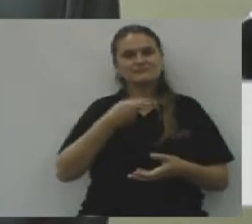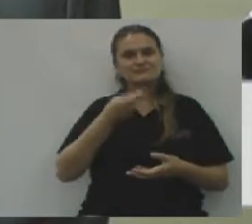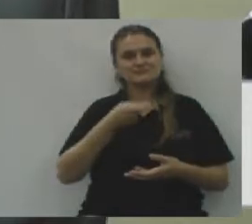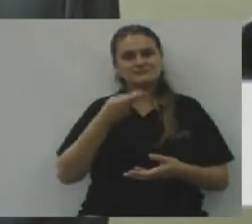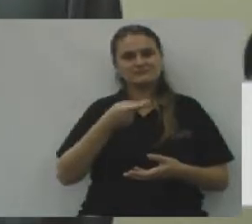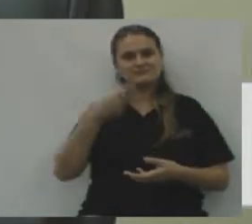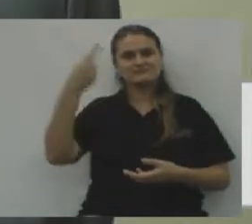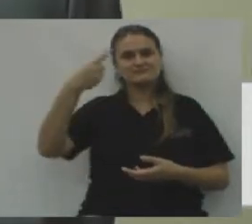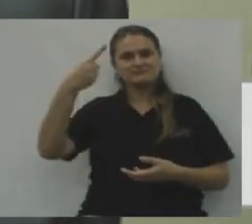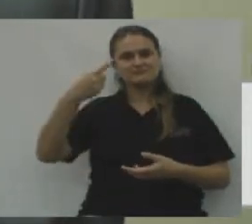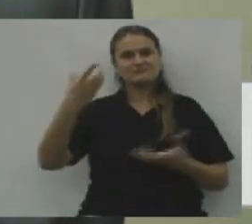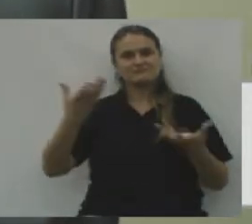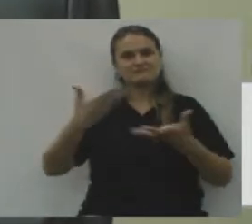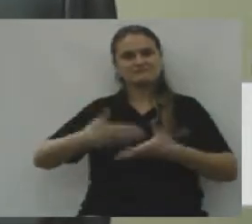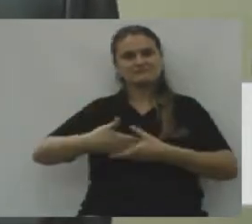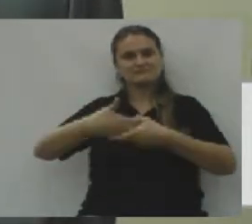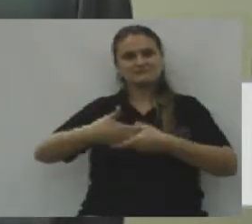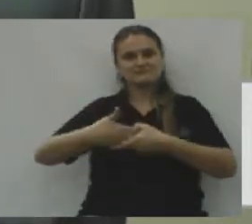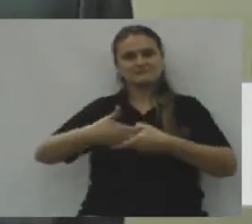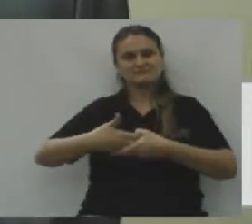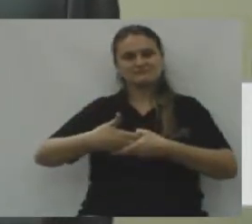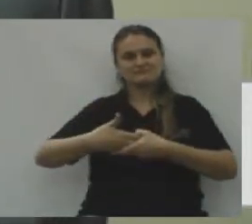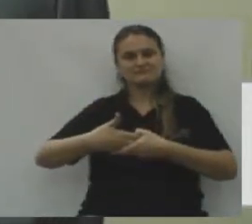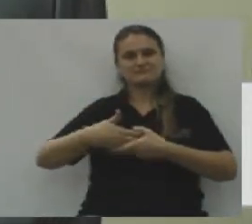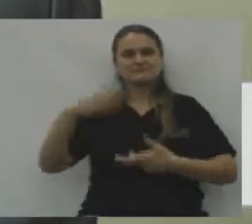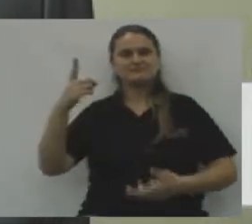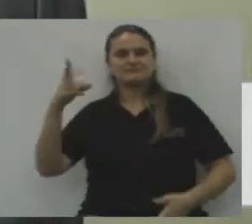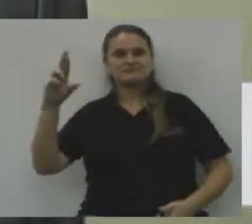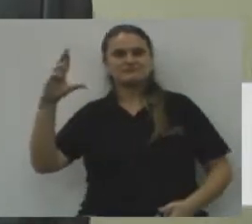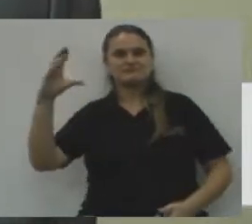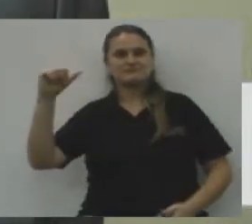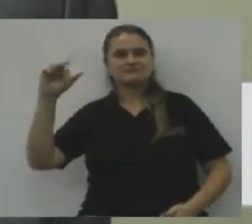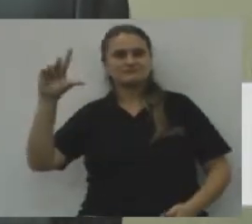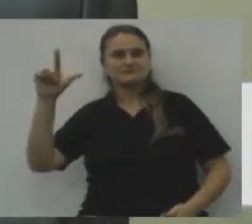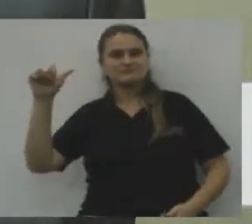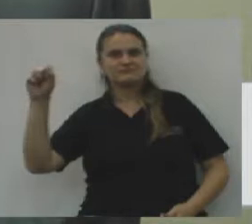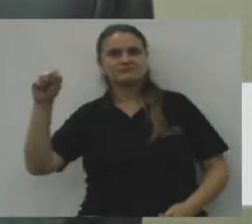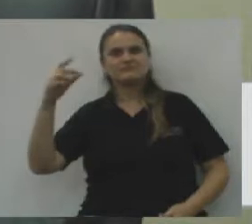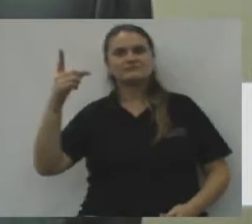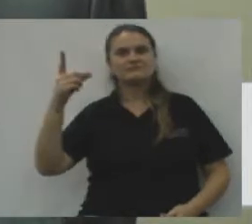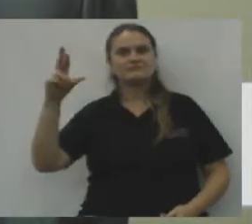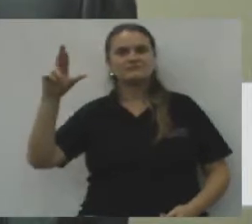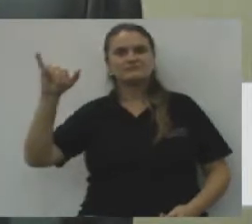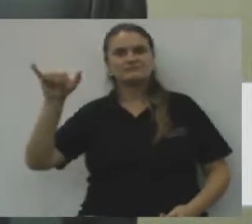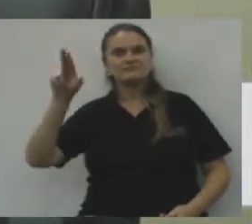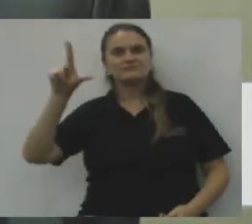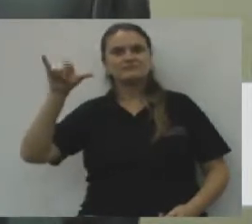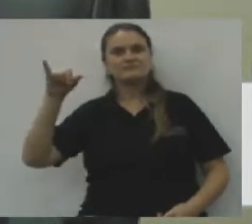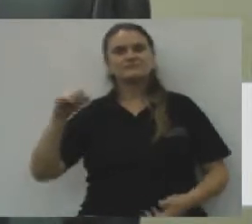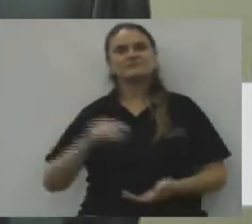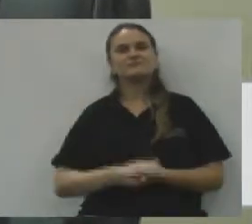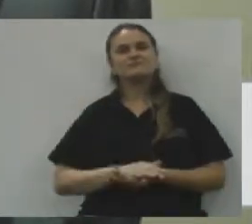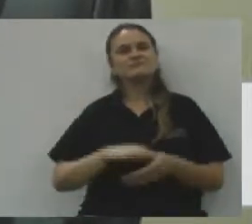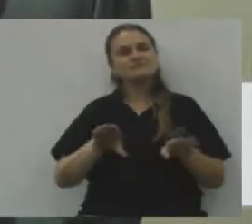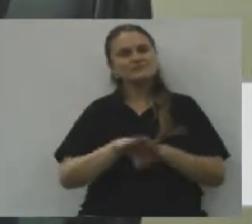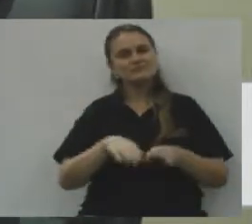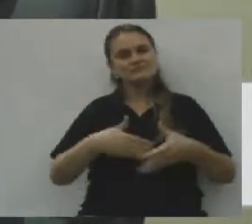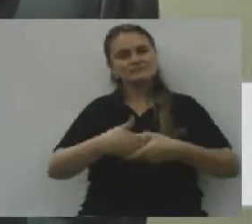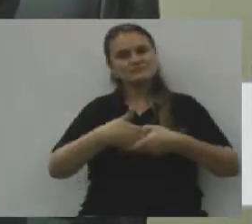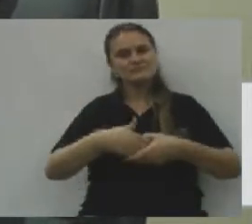Em primeiro lugar, cumprimentar aí a palavra do doutor Carlos, doutor Júlio, as palavras que foram ditas aqui. Cumprimentar